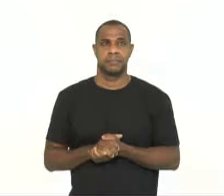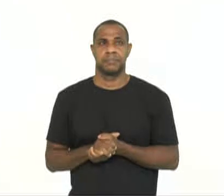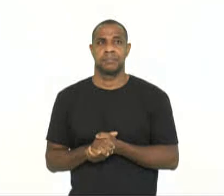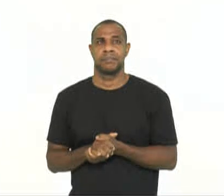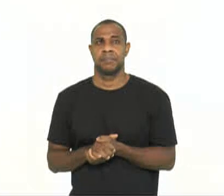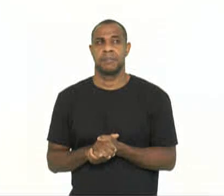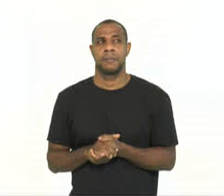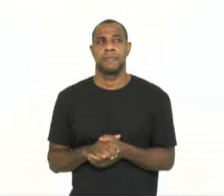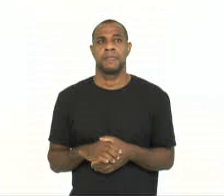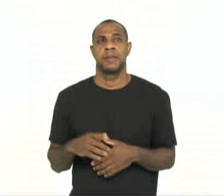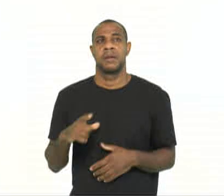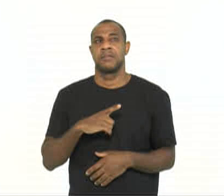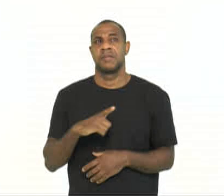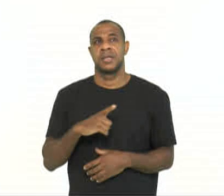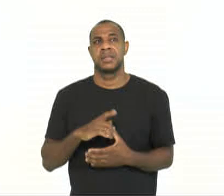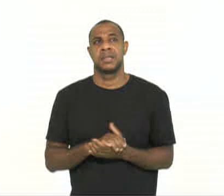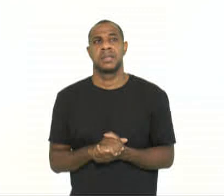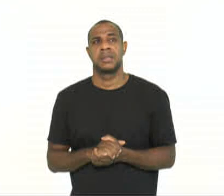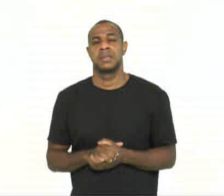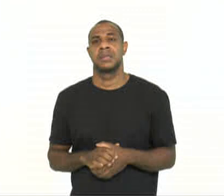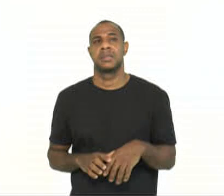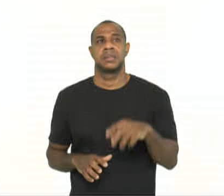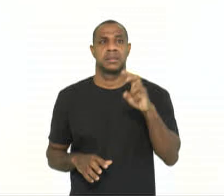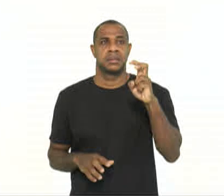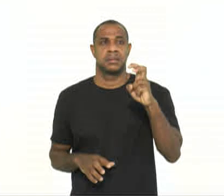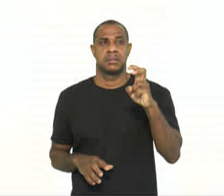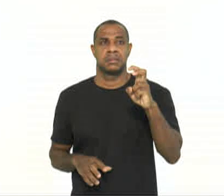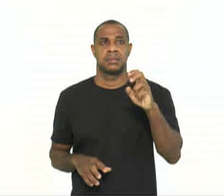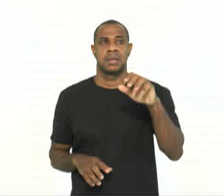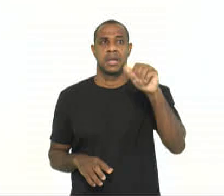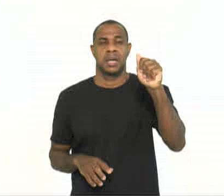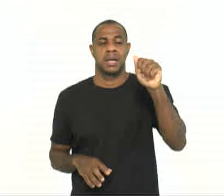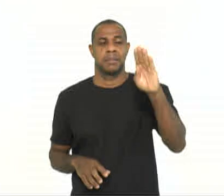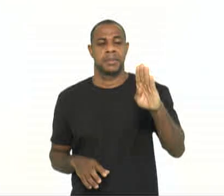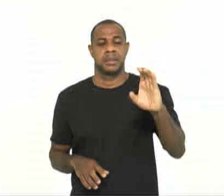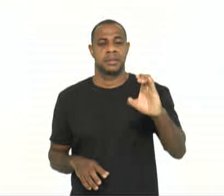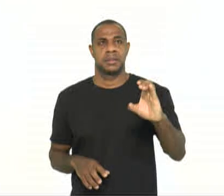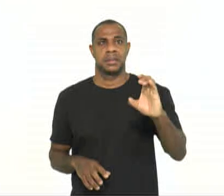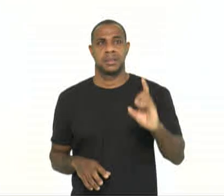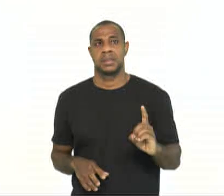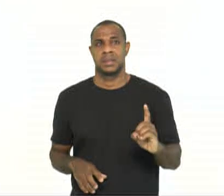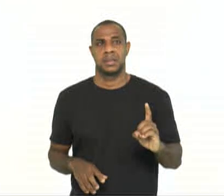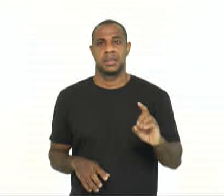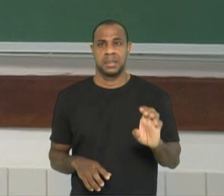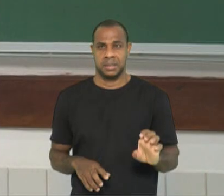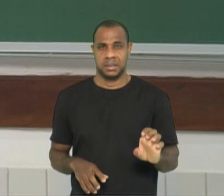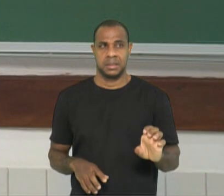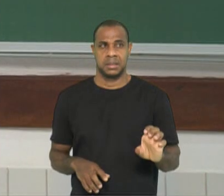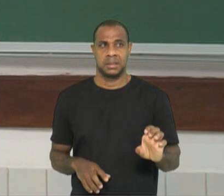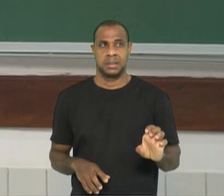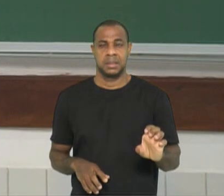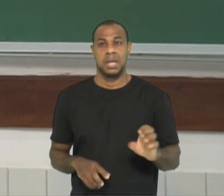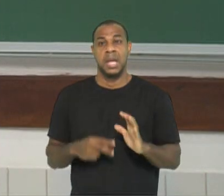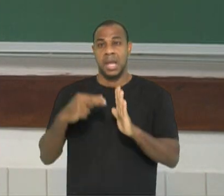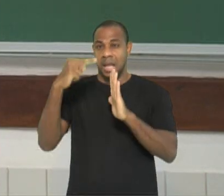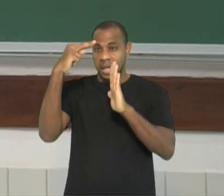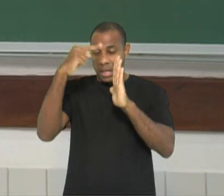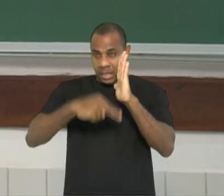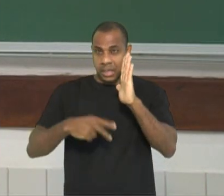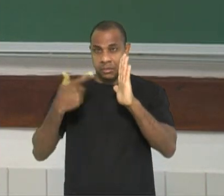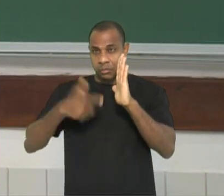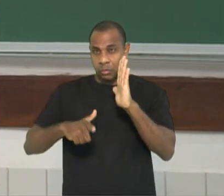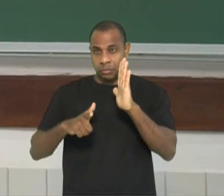Vocês vão ter 5 opções: opção A, opção B, opção C, opção D e opção E. Leiam com